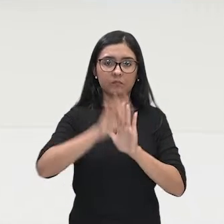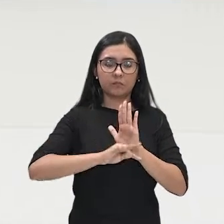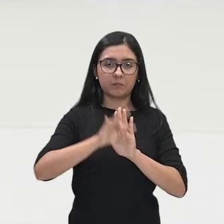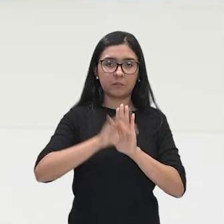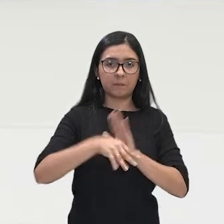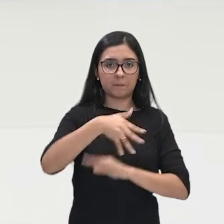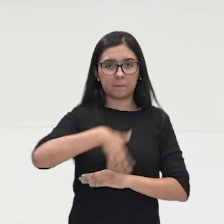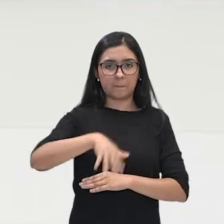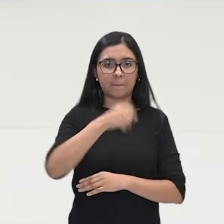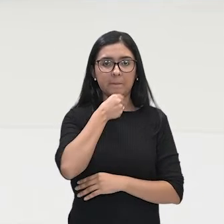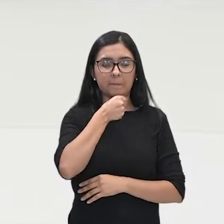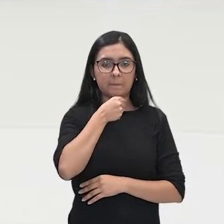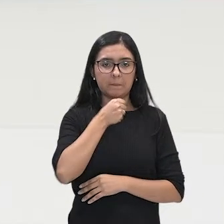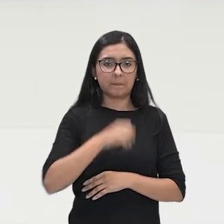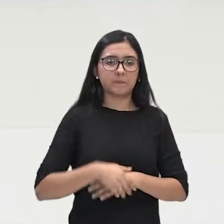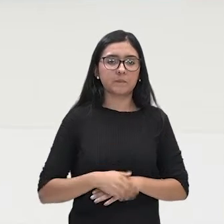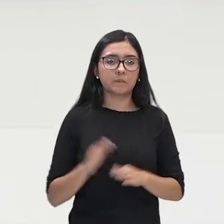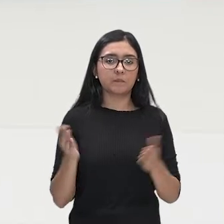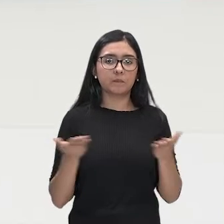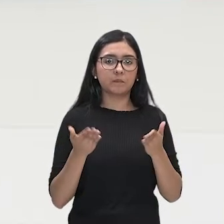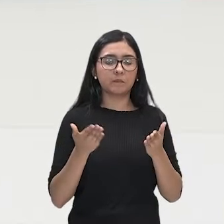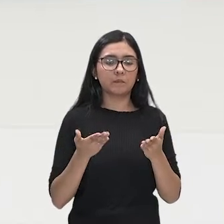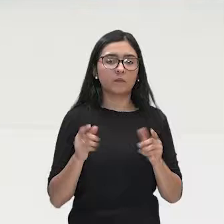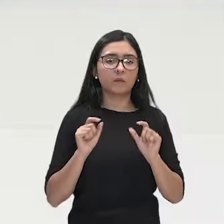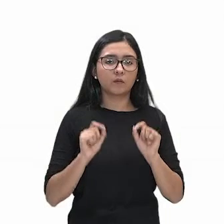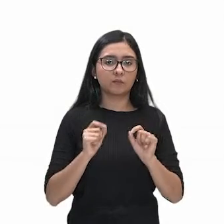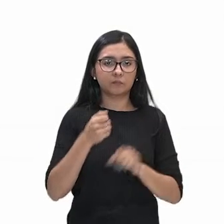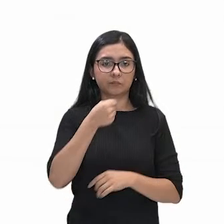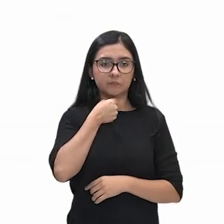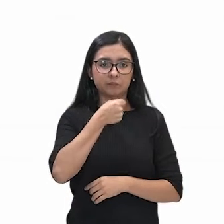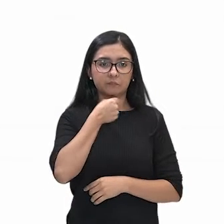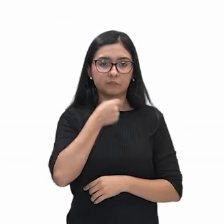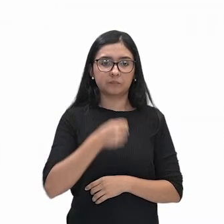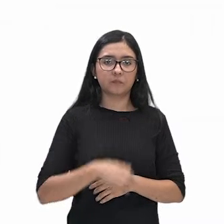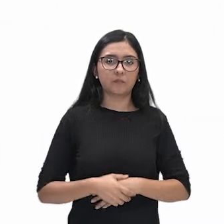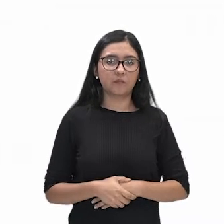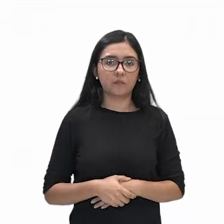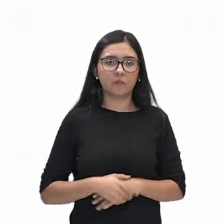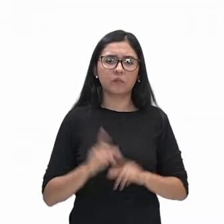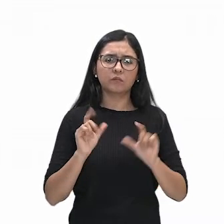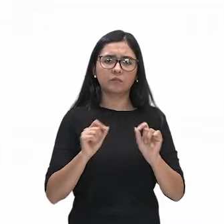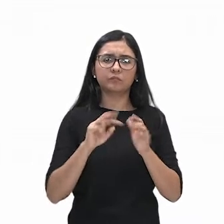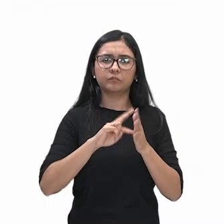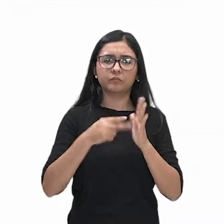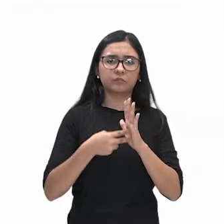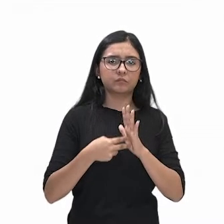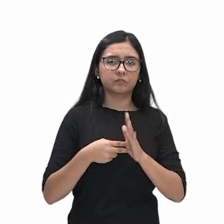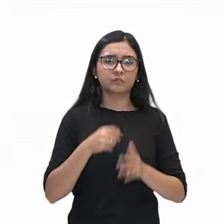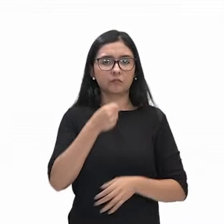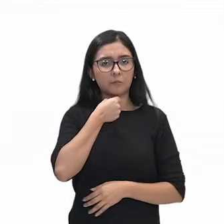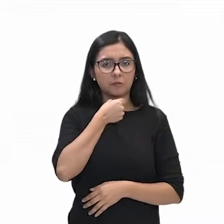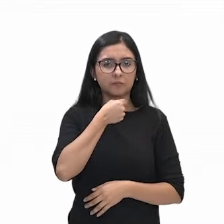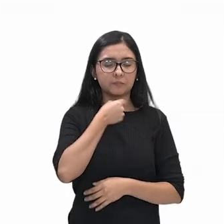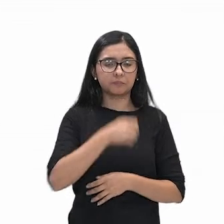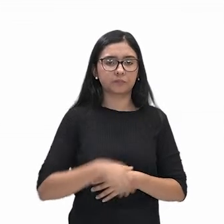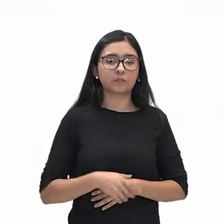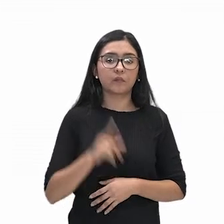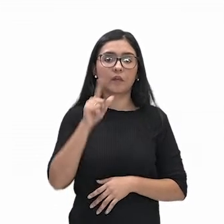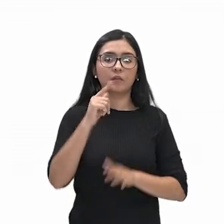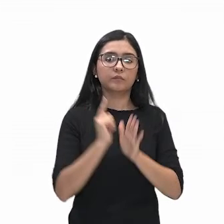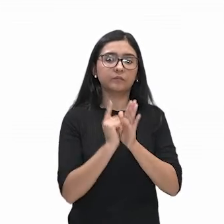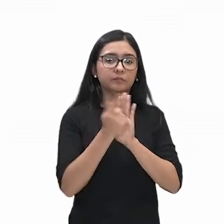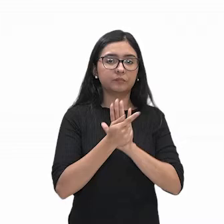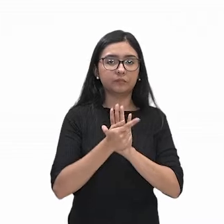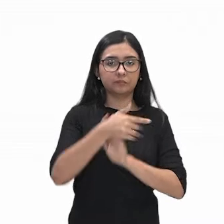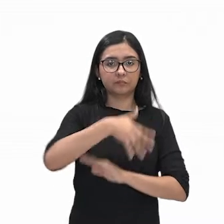desse gênero. Então, vamos para a reportagem, né? Vamos falar o que é essa reportagem. É um gênero